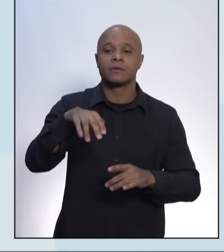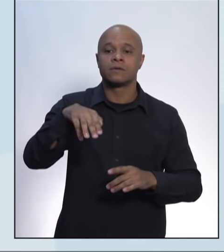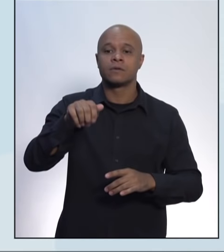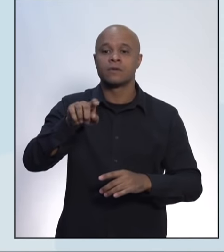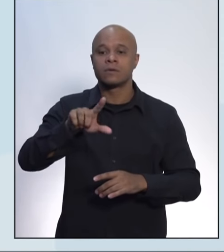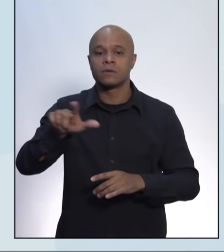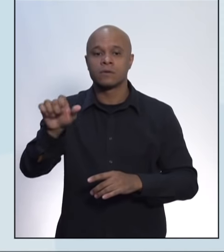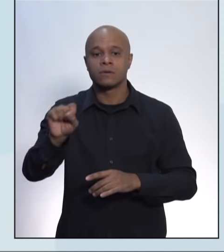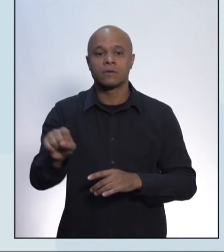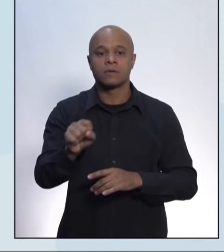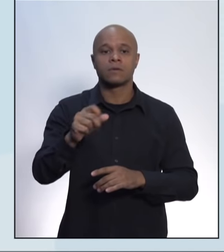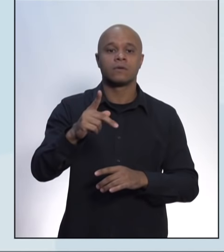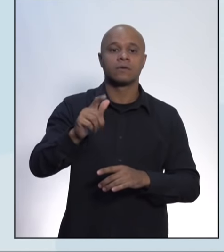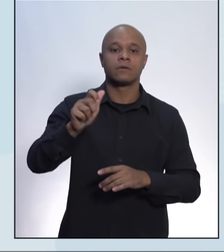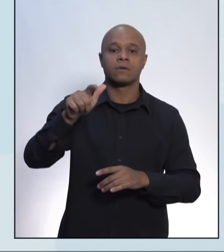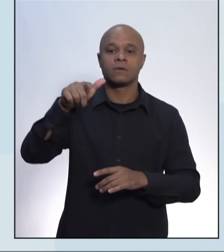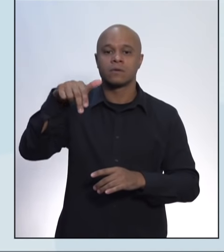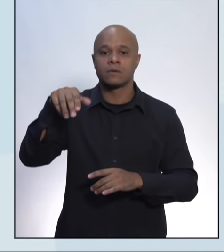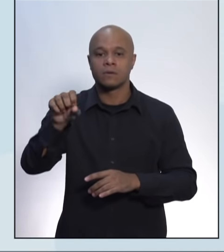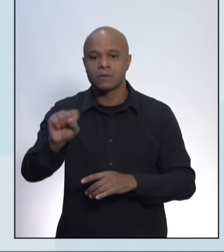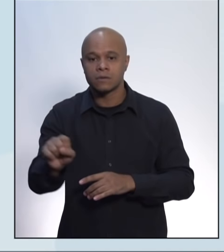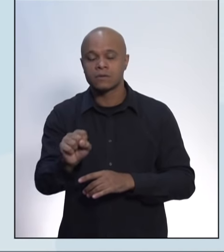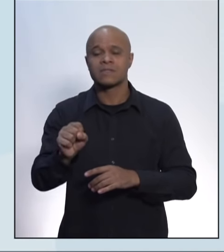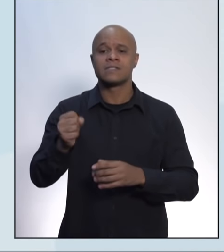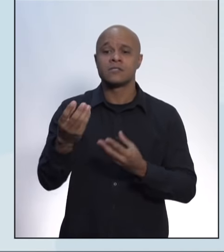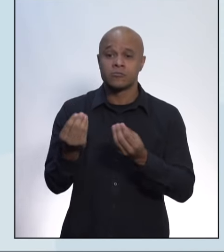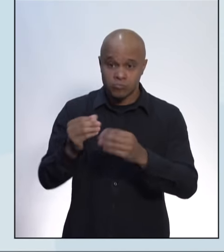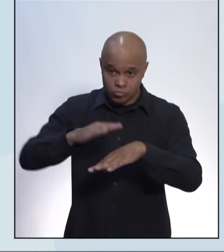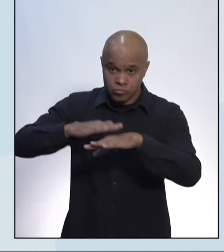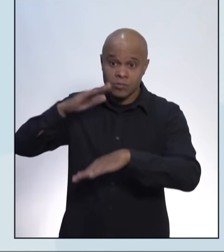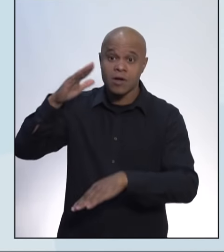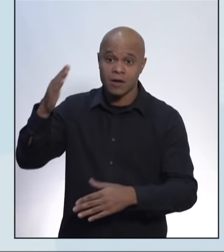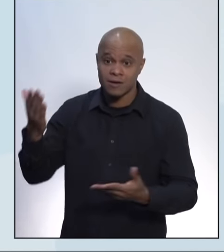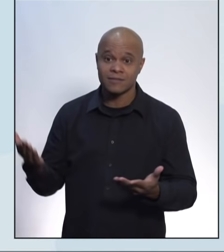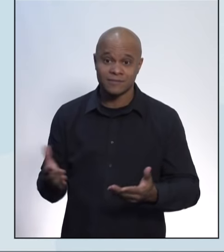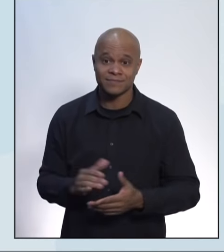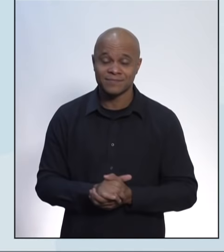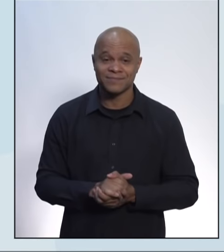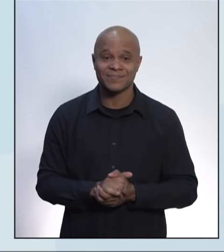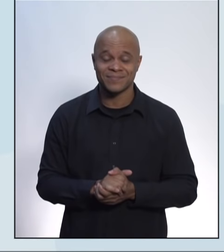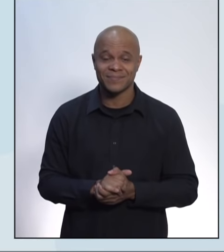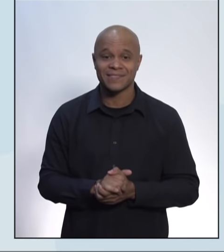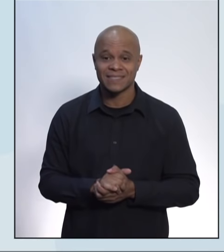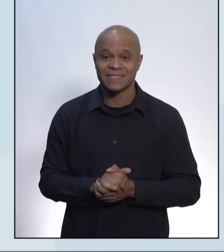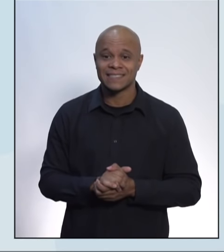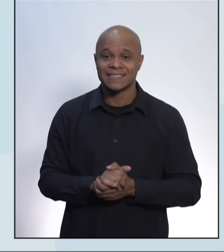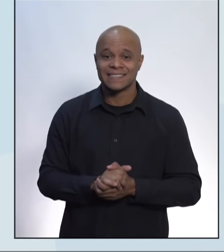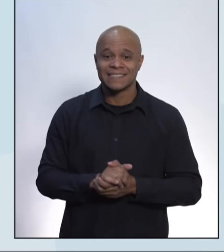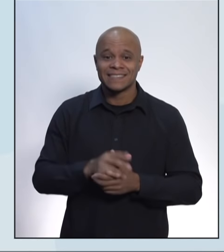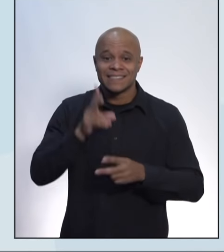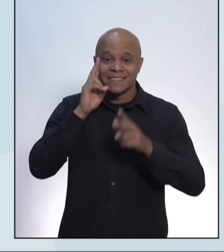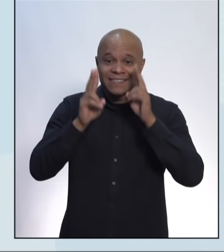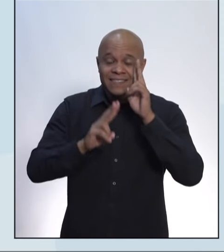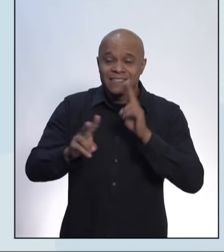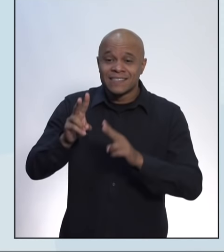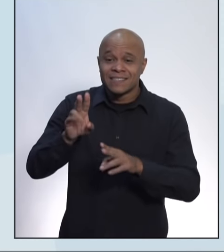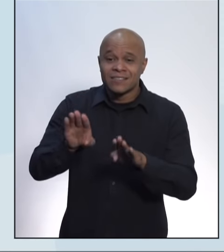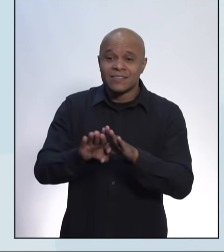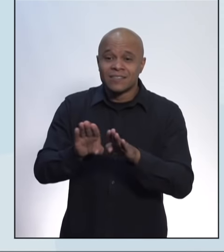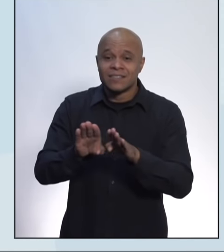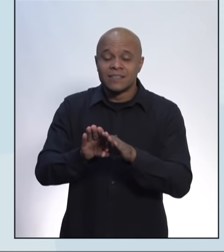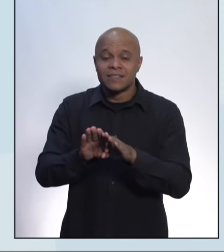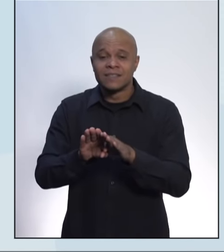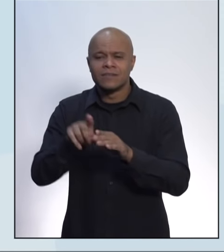friends and much more e muito mais e aí a gente tem have you ever wondered